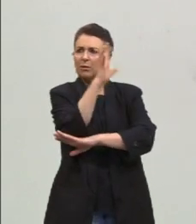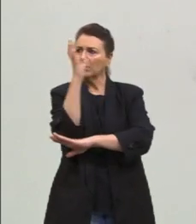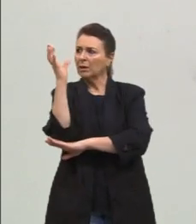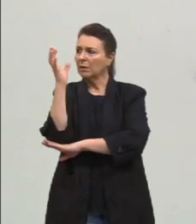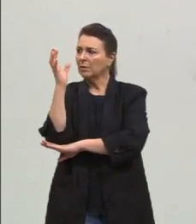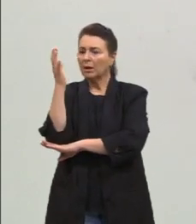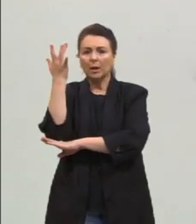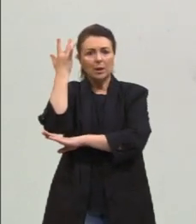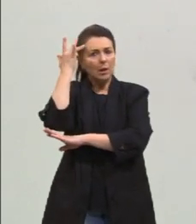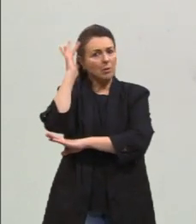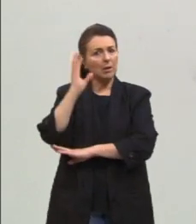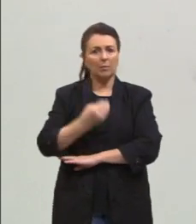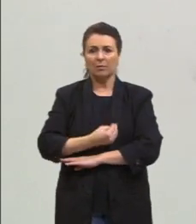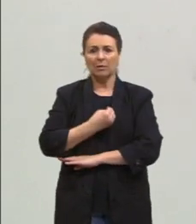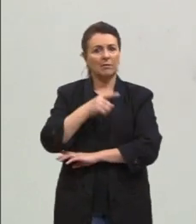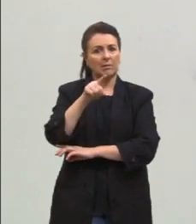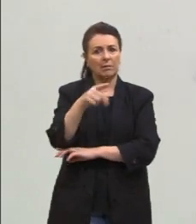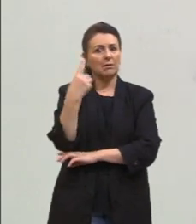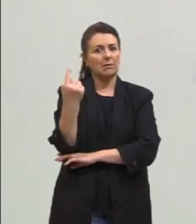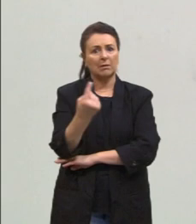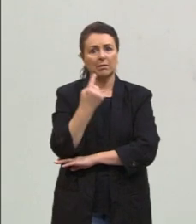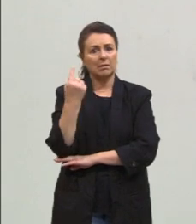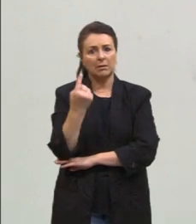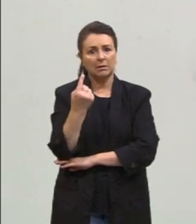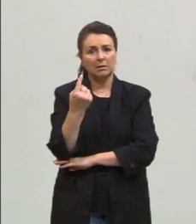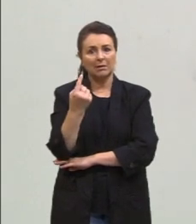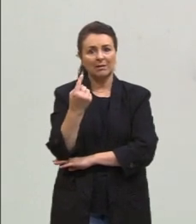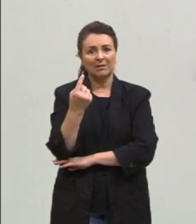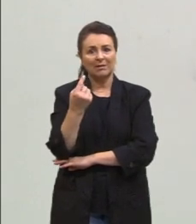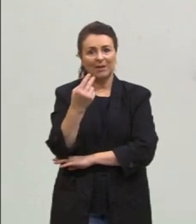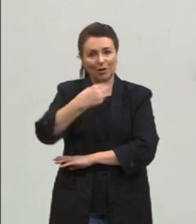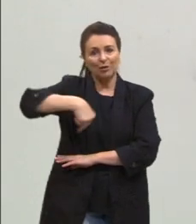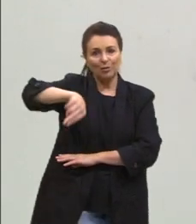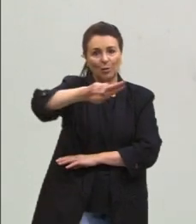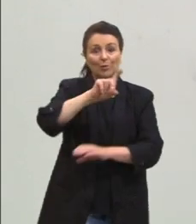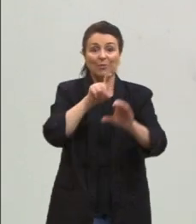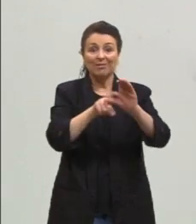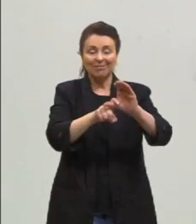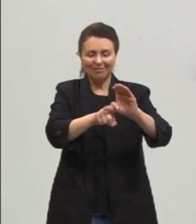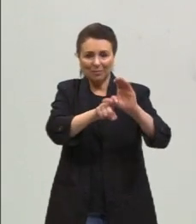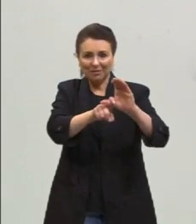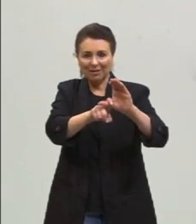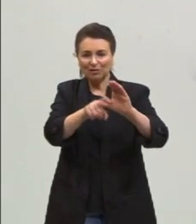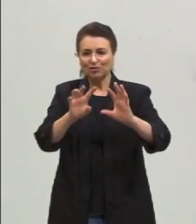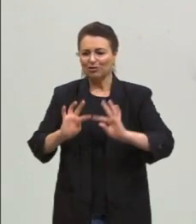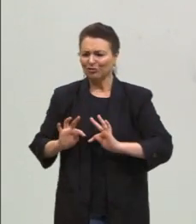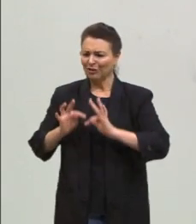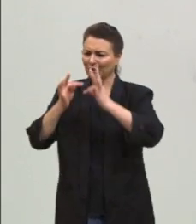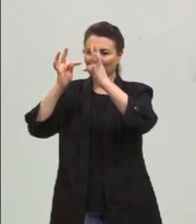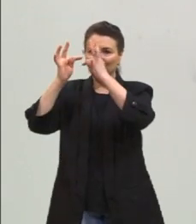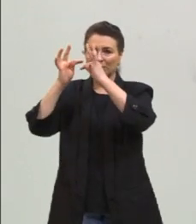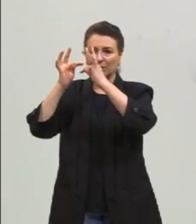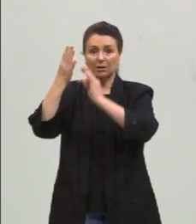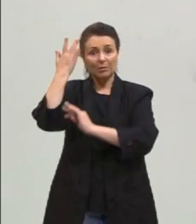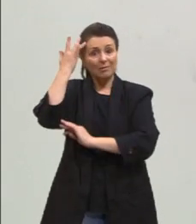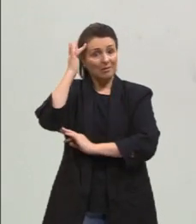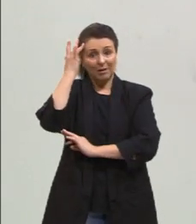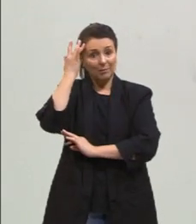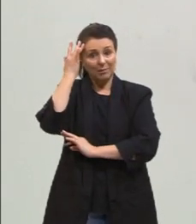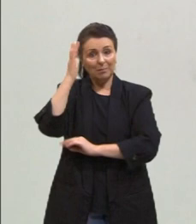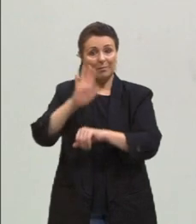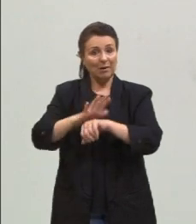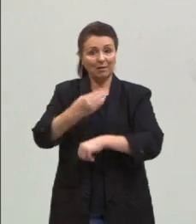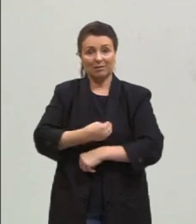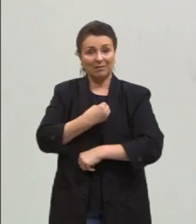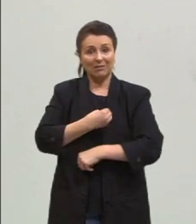sobreviver dois dias né então a gente é muito dependente da nossa tecnologia e não sabe viver sem ela e a gente